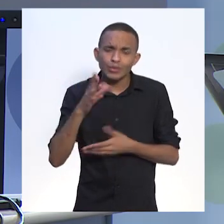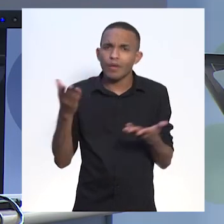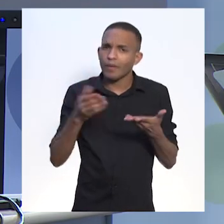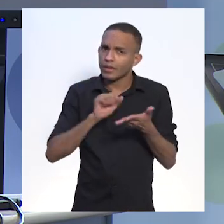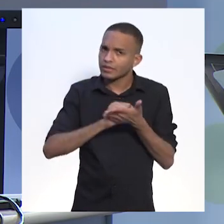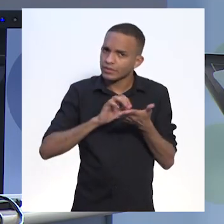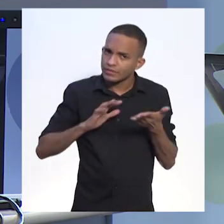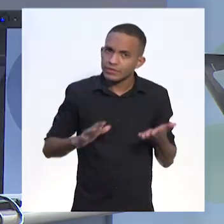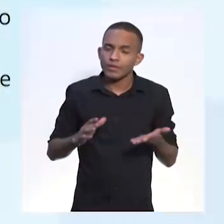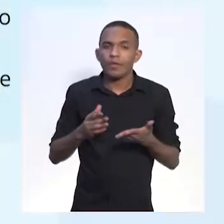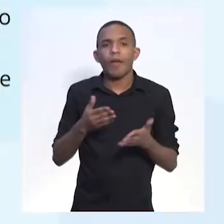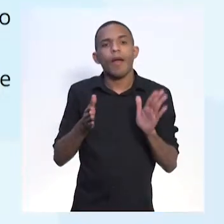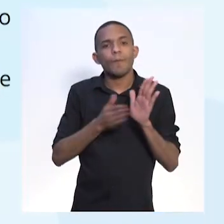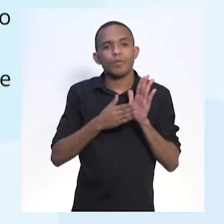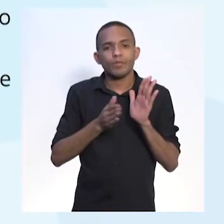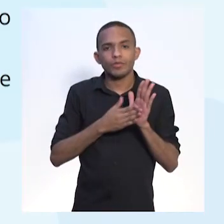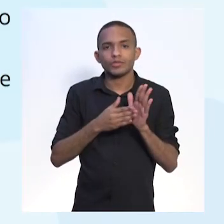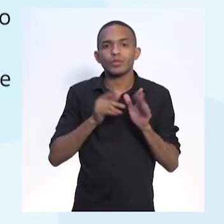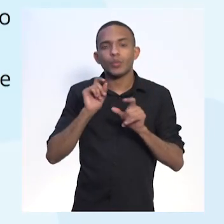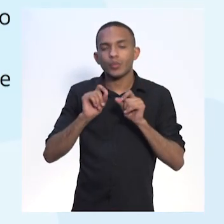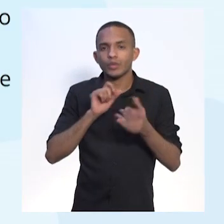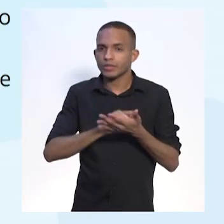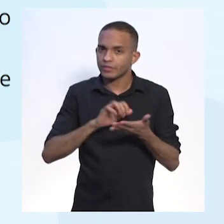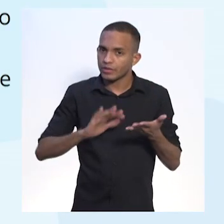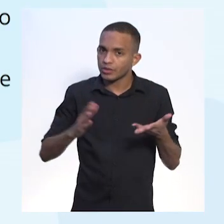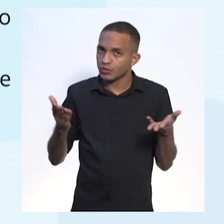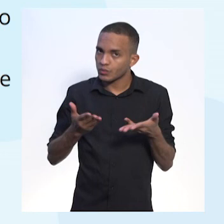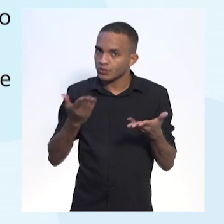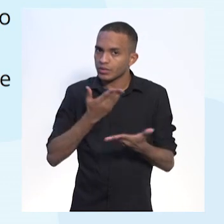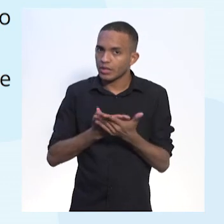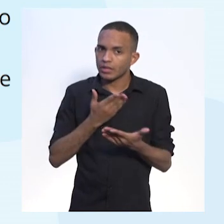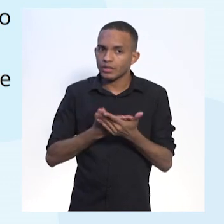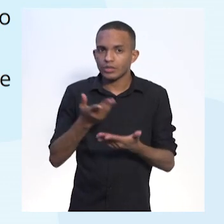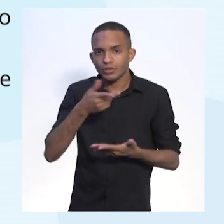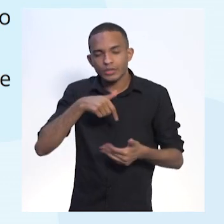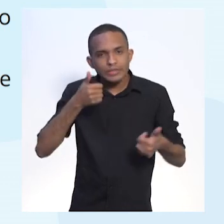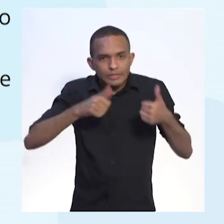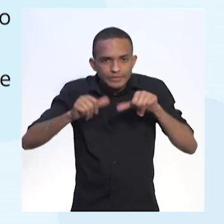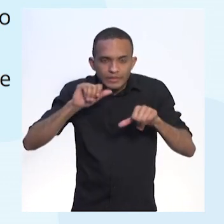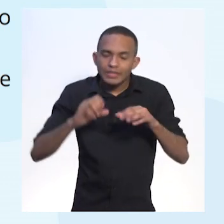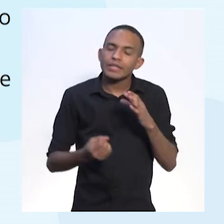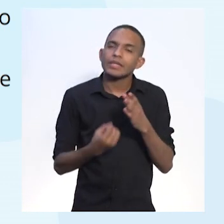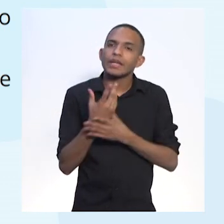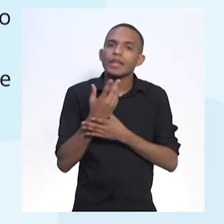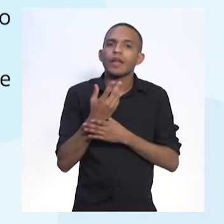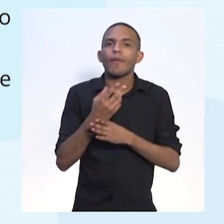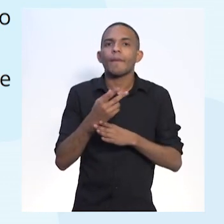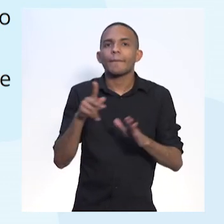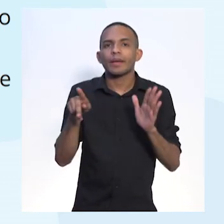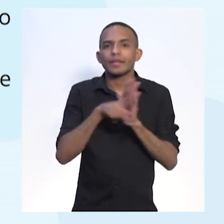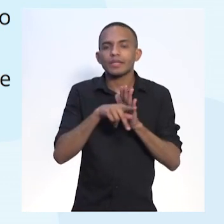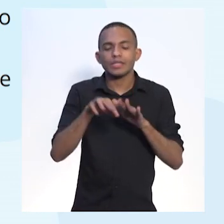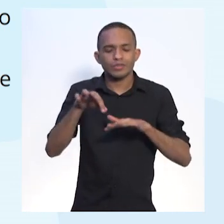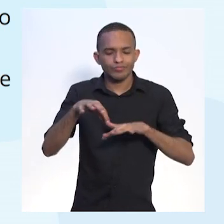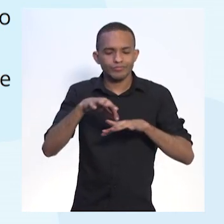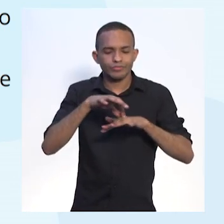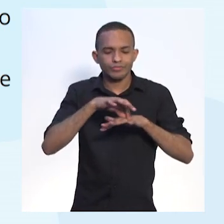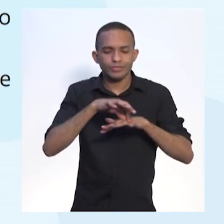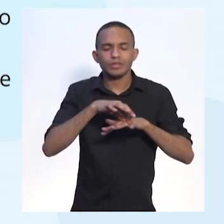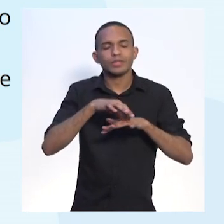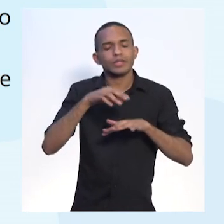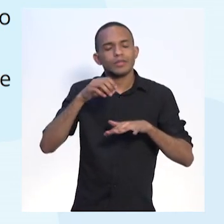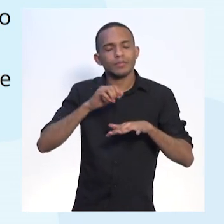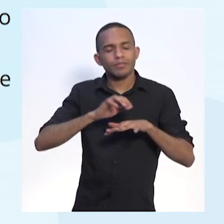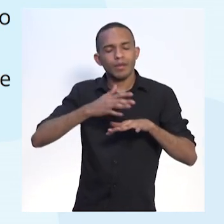atividade. A proposta da nossa atividade. Na aula de hoje, nós lemos e analisamos uma notícia que foi criada a partir de um conto, O Mistério do Anel, que estudamos nas